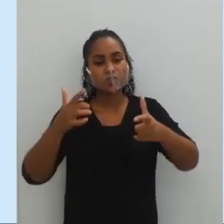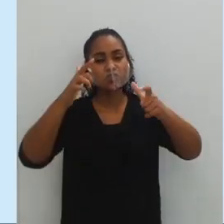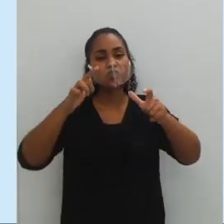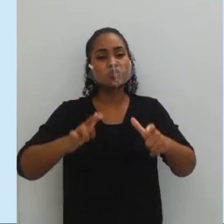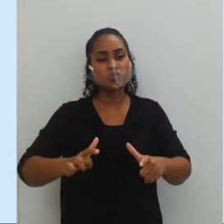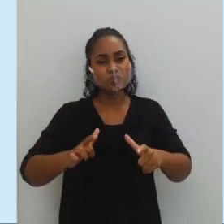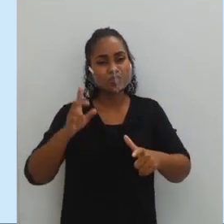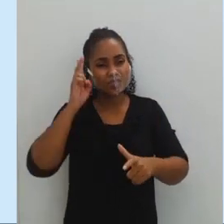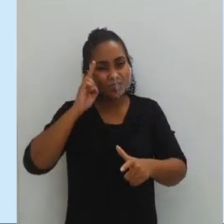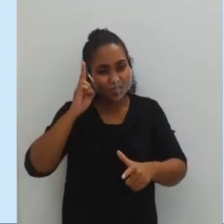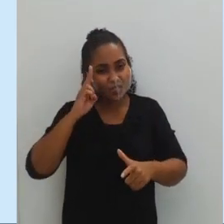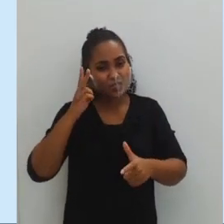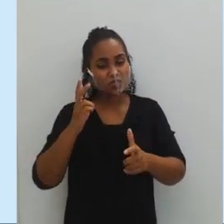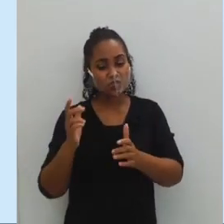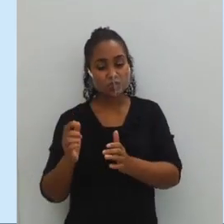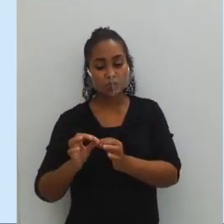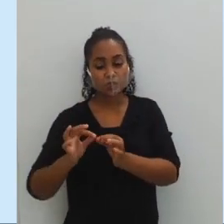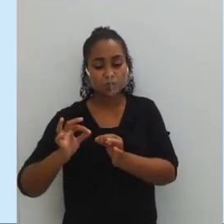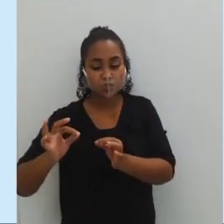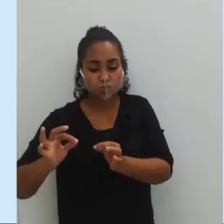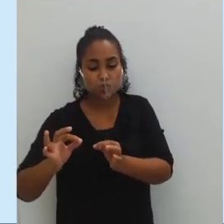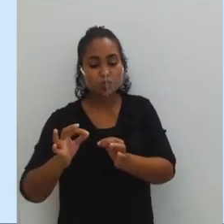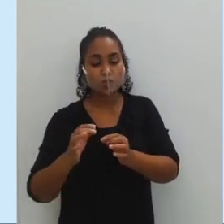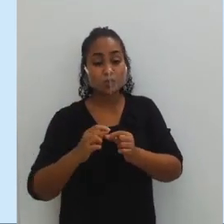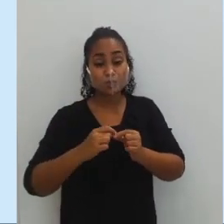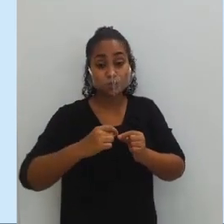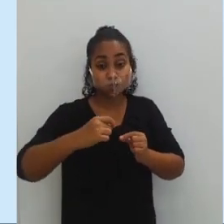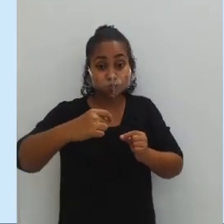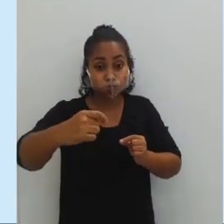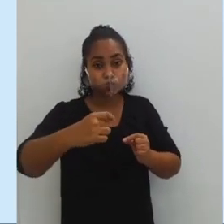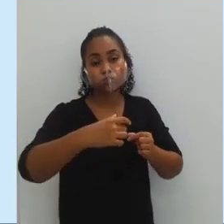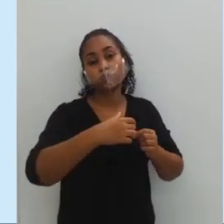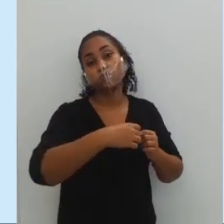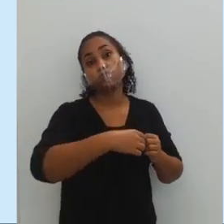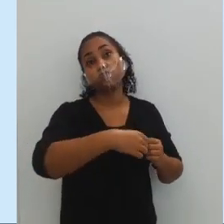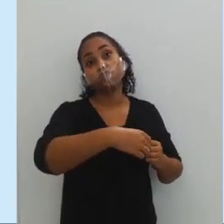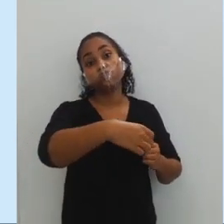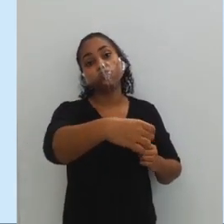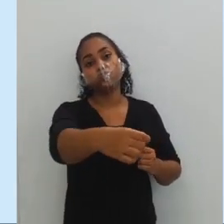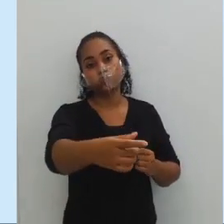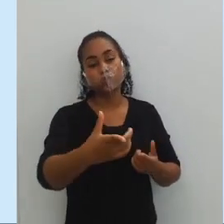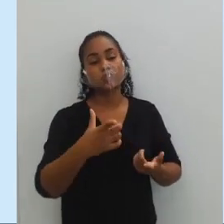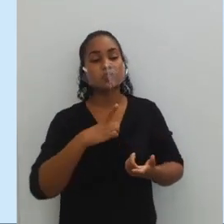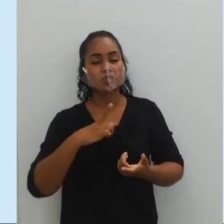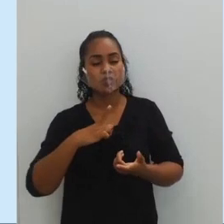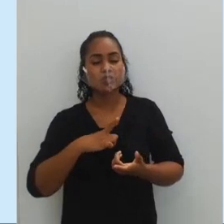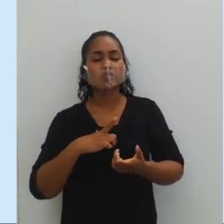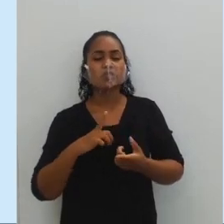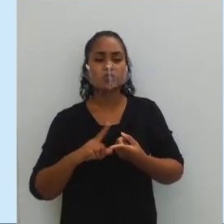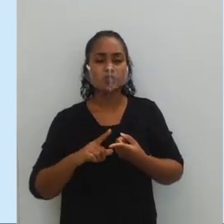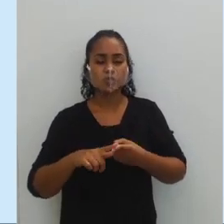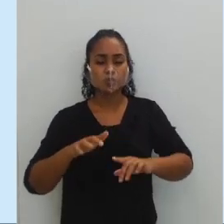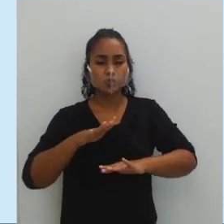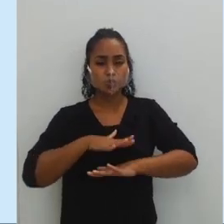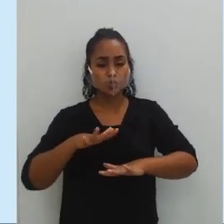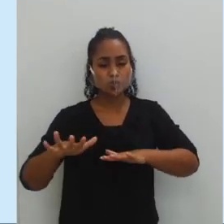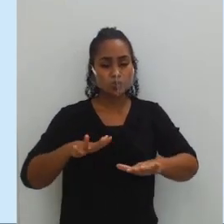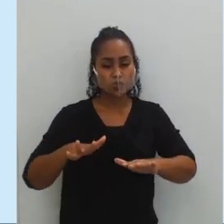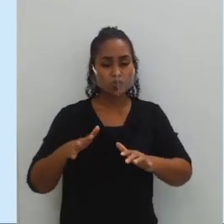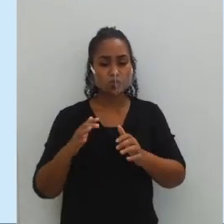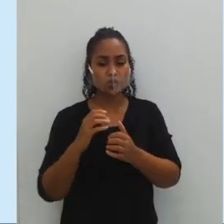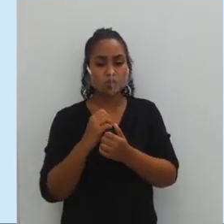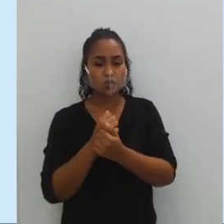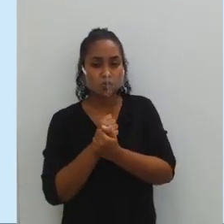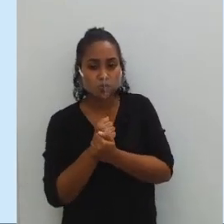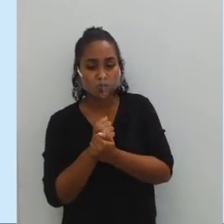Espacialidade, vocês lembram? Lutas de curta distância, lutas de média distância e lutas de longa distância. E ação motora, se a luta era